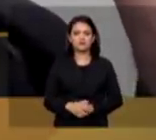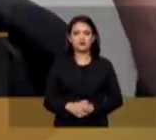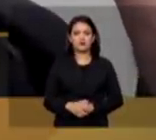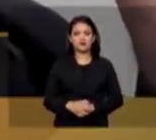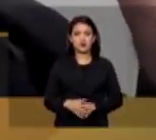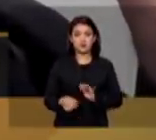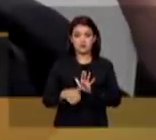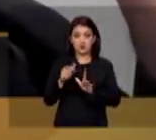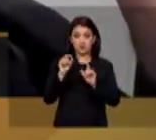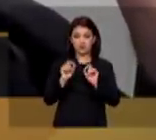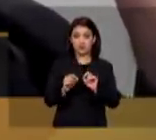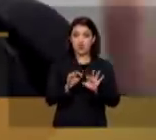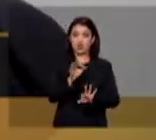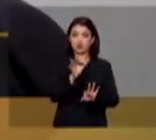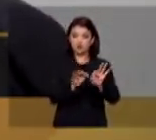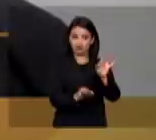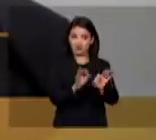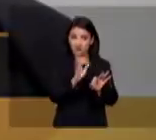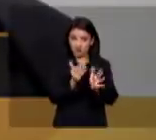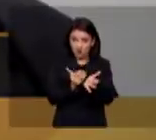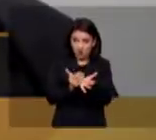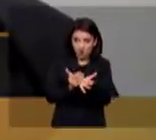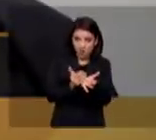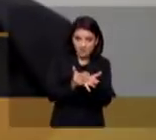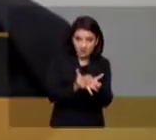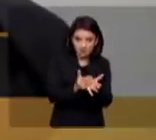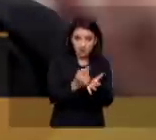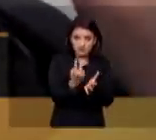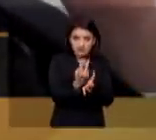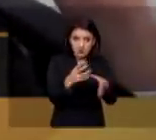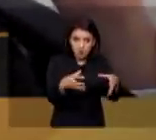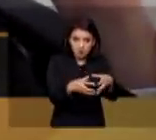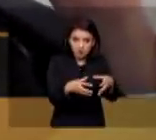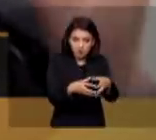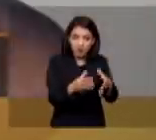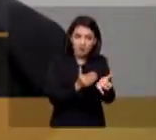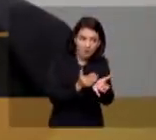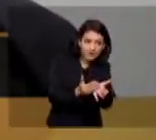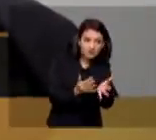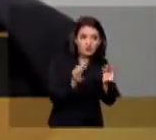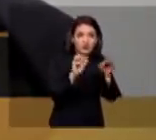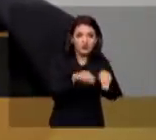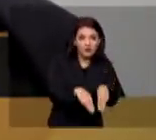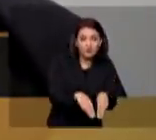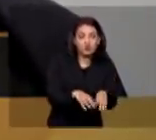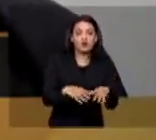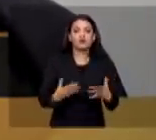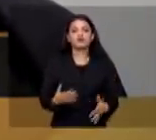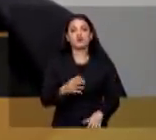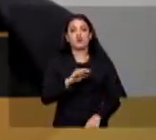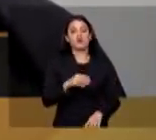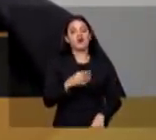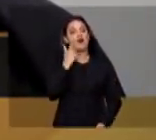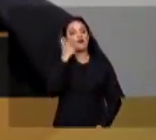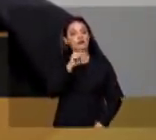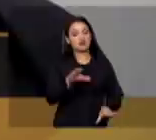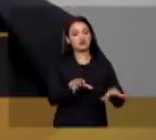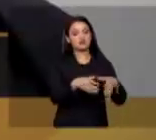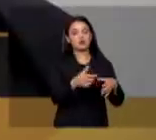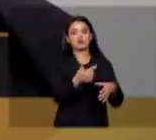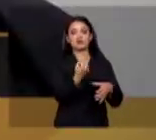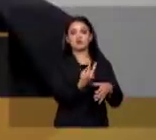Primeiramente, trata-se de caso com julgamento já iniciado e finalizado pela segunda turma. Não é demais rememorar que a apreciação do HC pela segunda turma